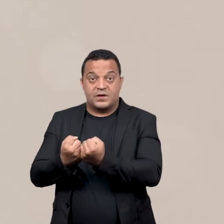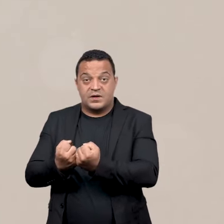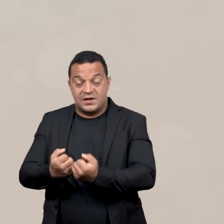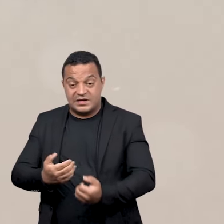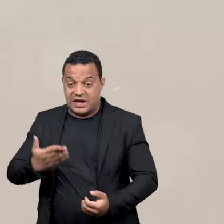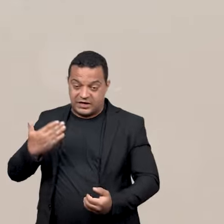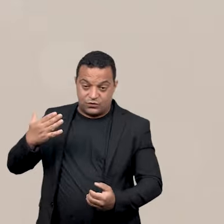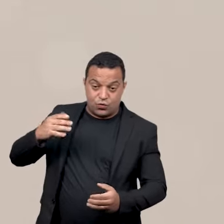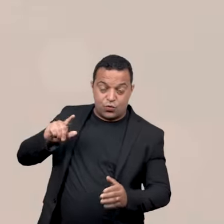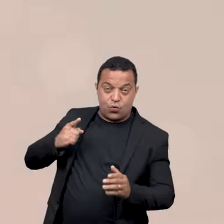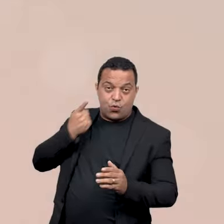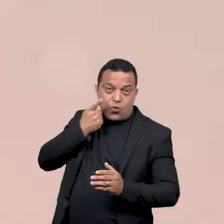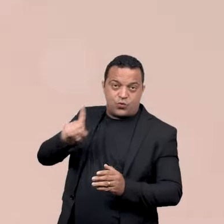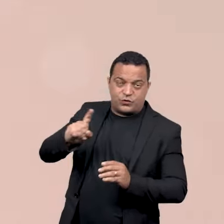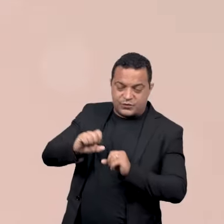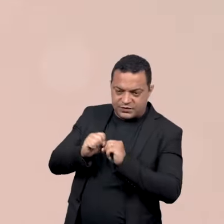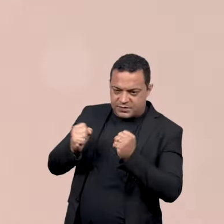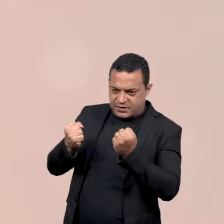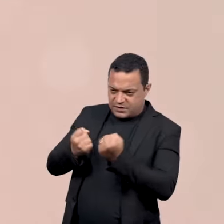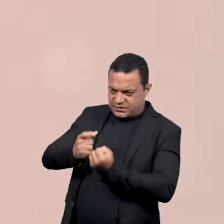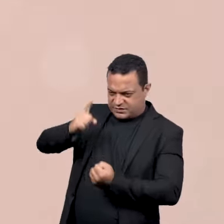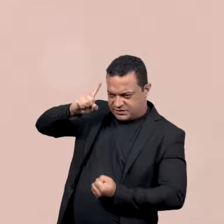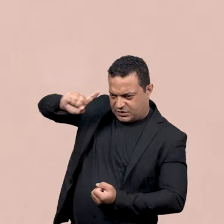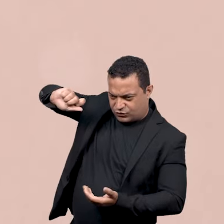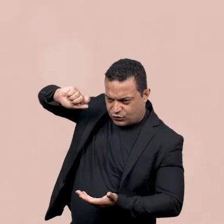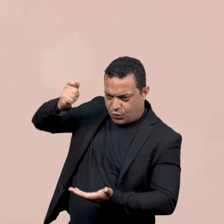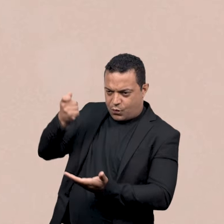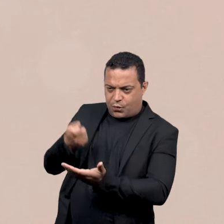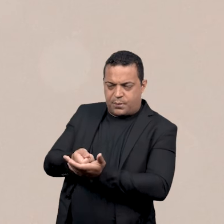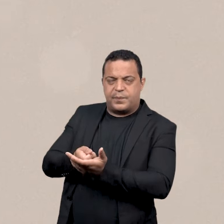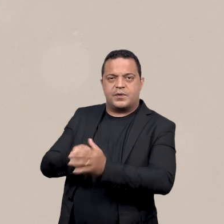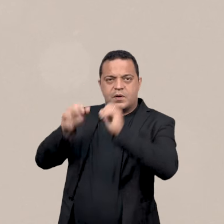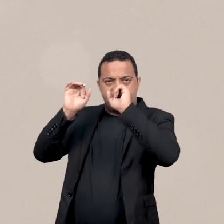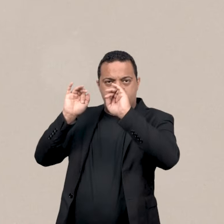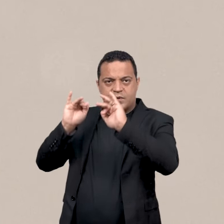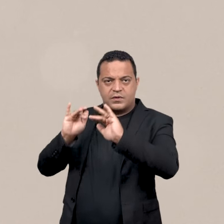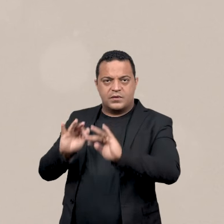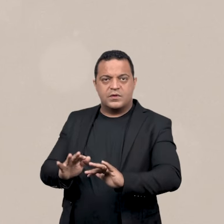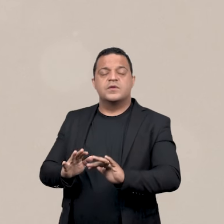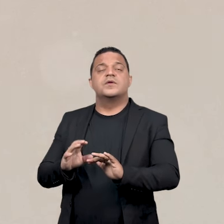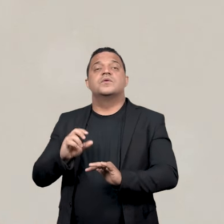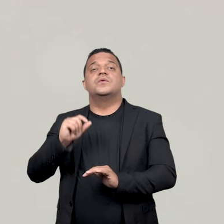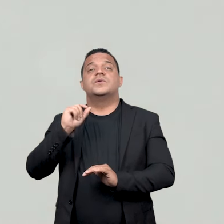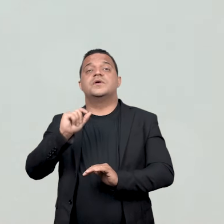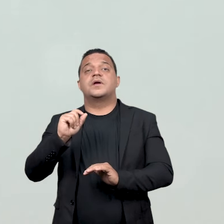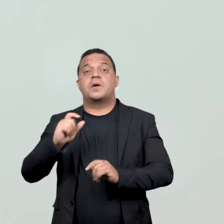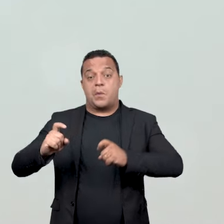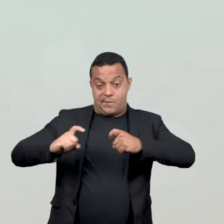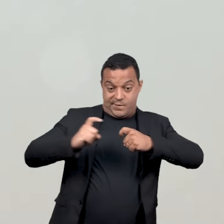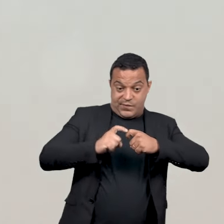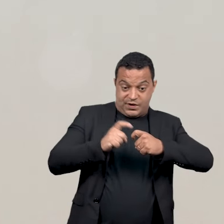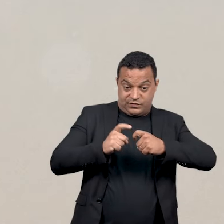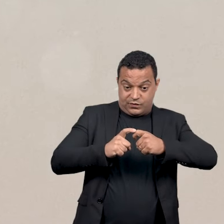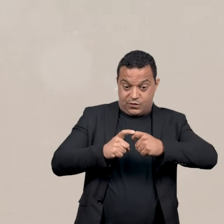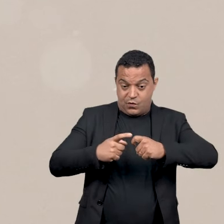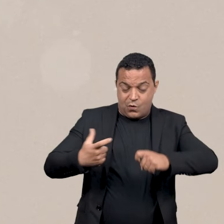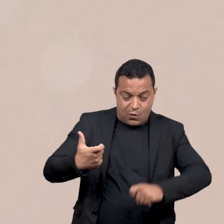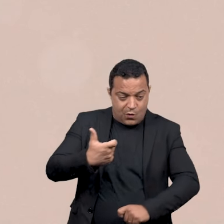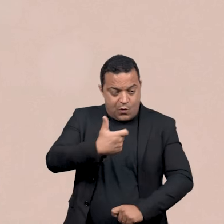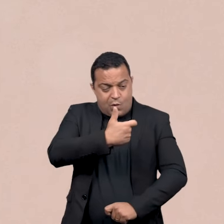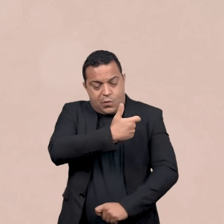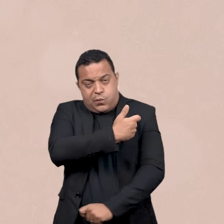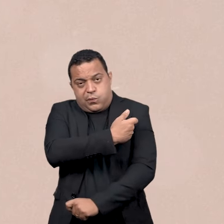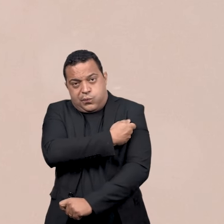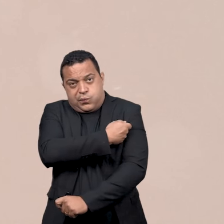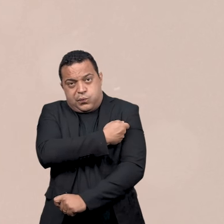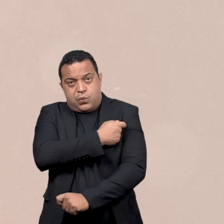E nesse último seminário o Senhor confirmou as bênçãos dele na minha vida, concedendo uma visão onde um médico vinha da eternidade, me